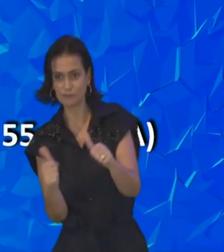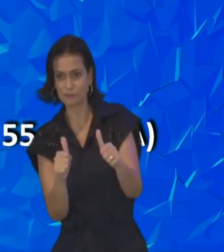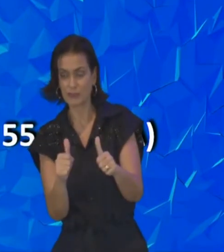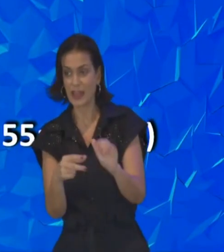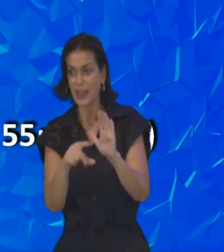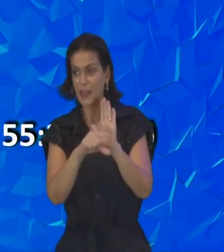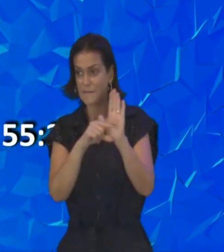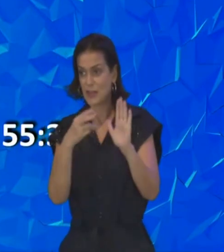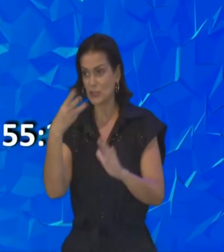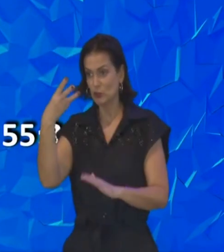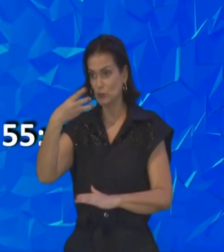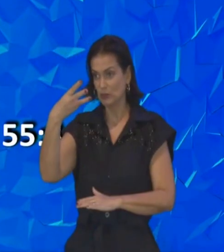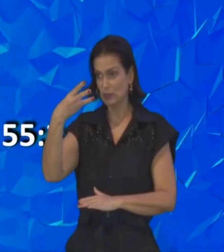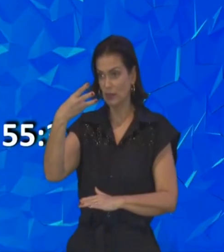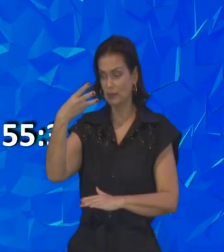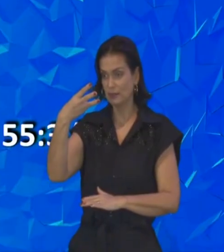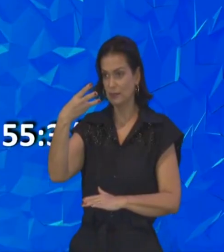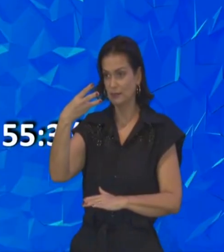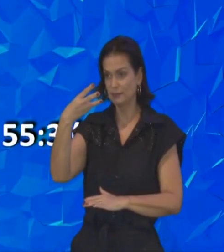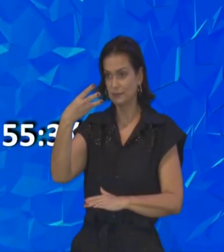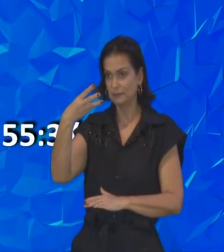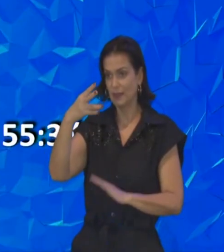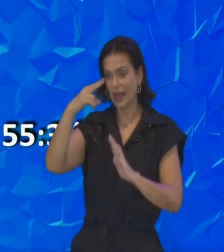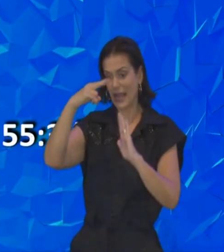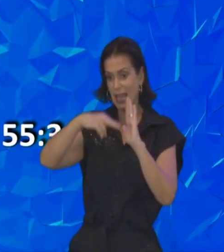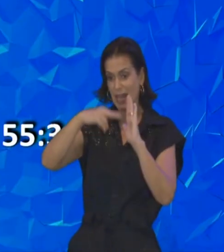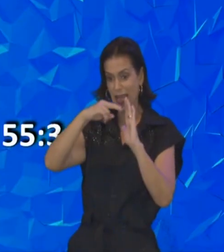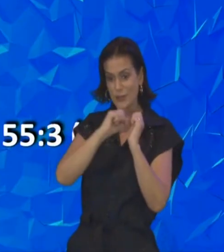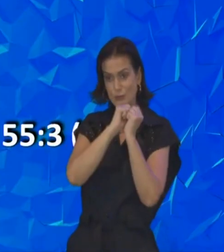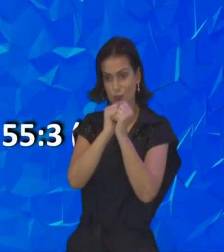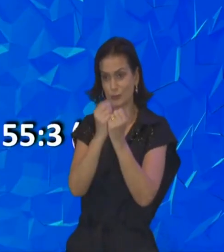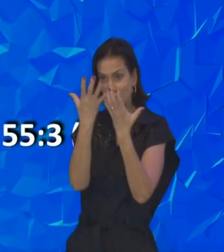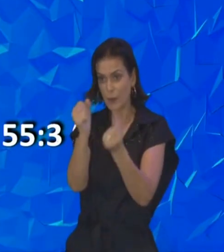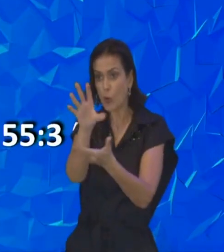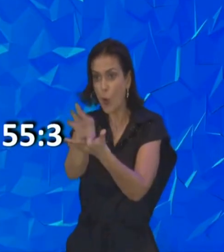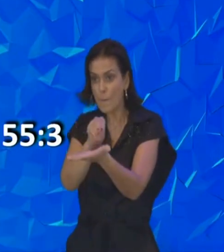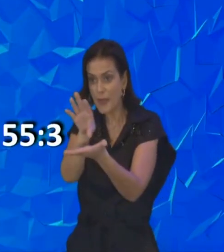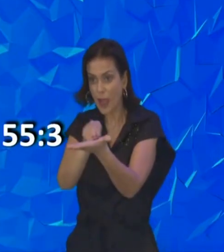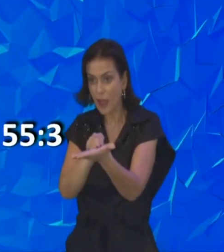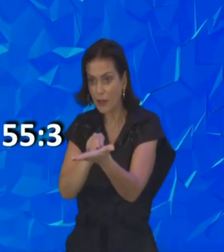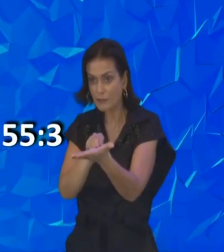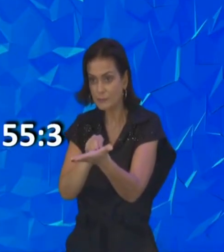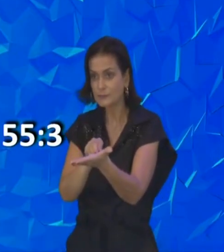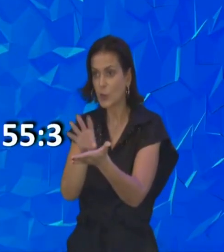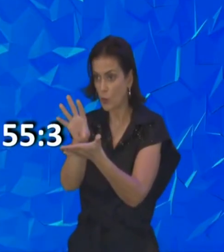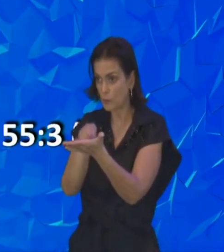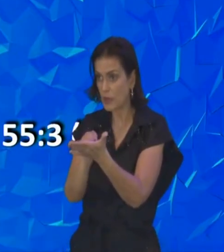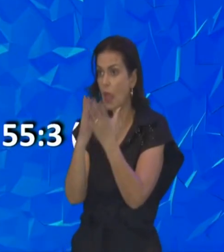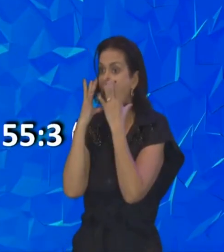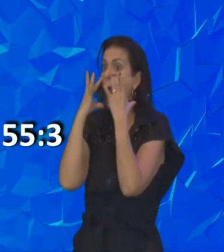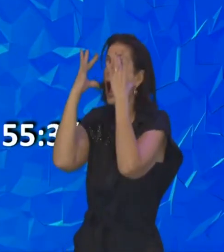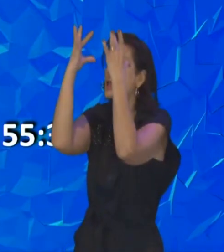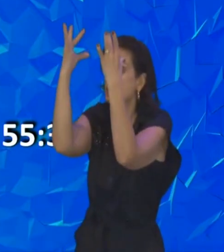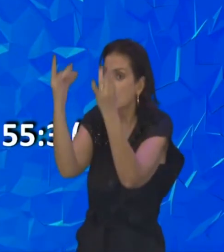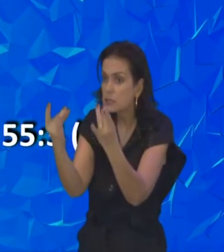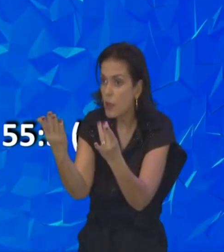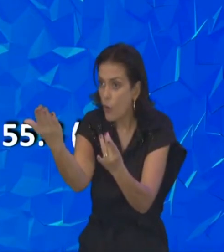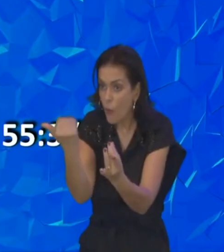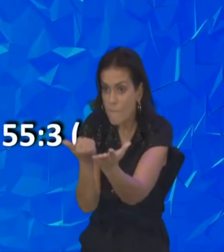3, me acompanhe aqui, vamos ler todos juntos, irmãos? Deem ouvidos e venham a